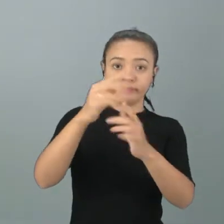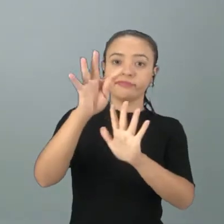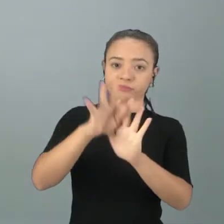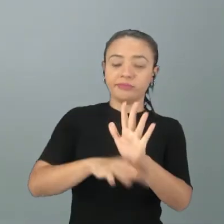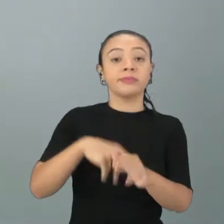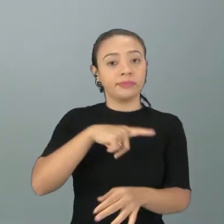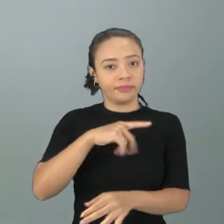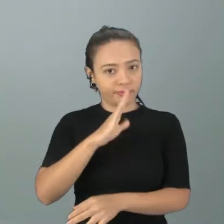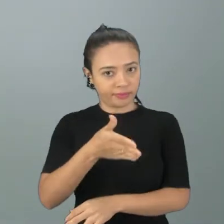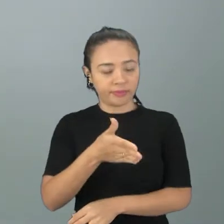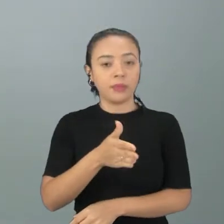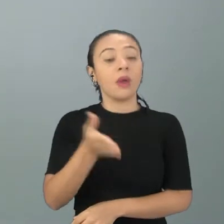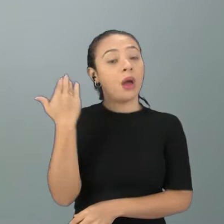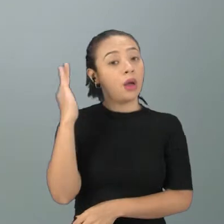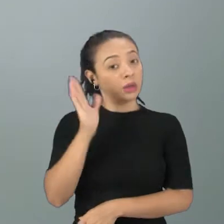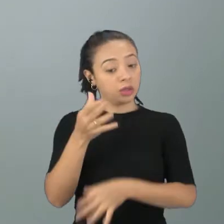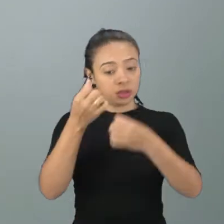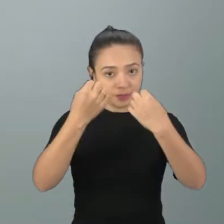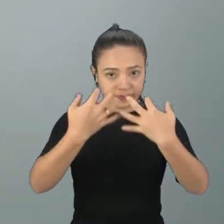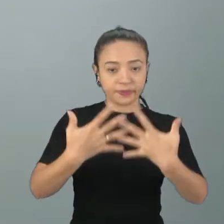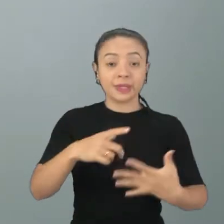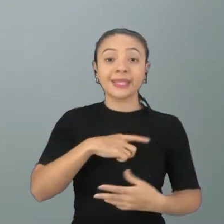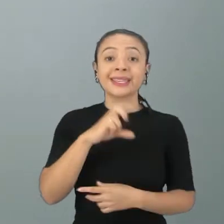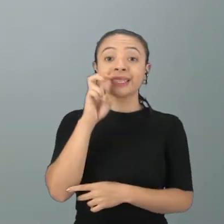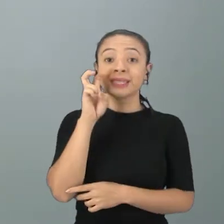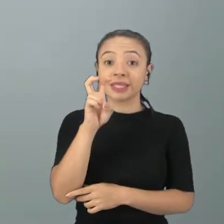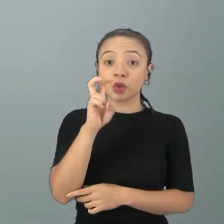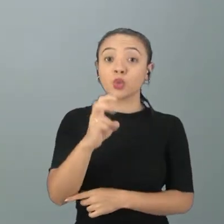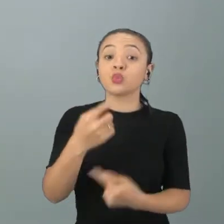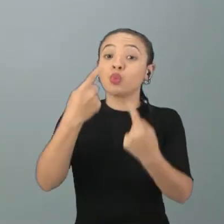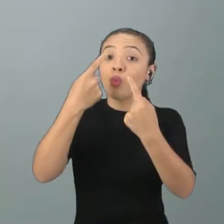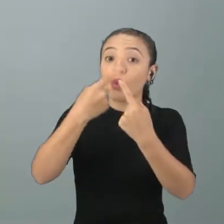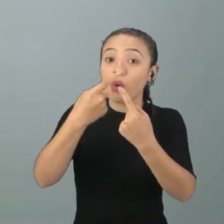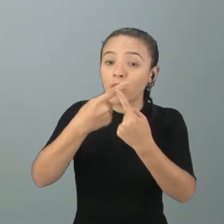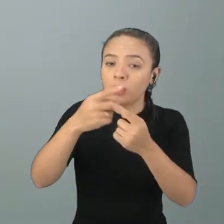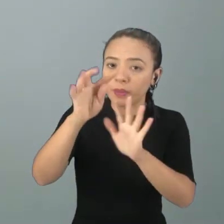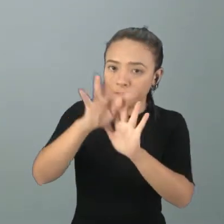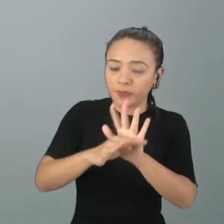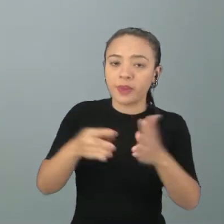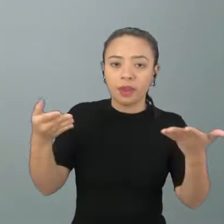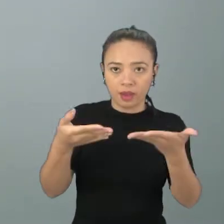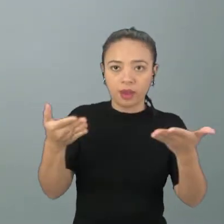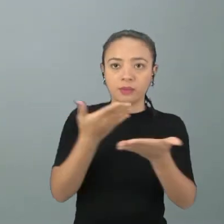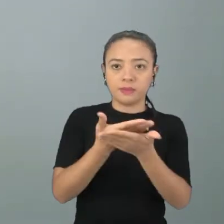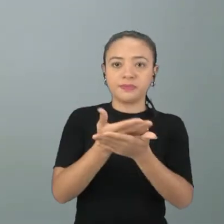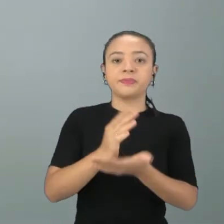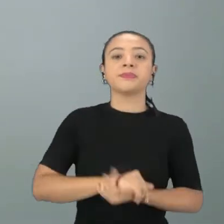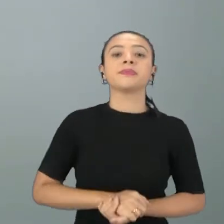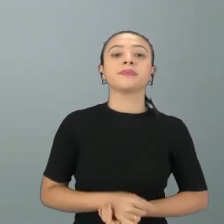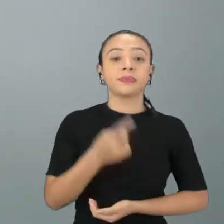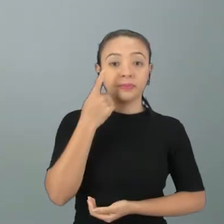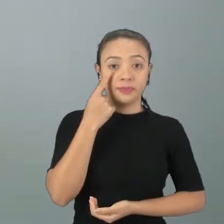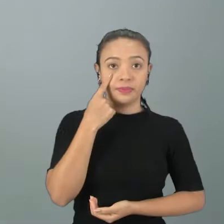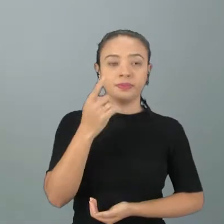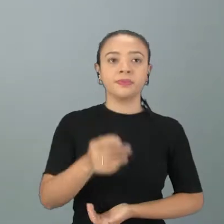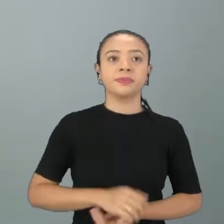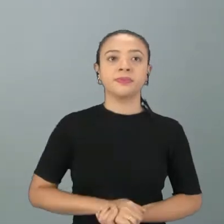já falamos anteriormente que existem 5 tipos textuais, que nós vamos ver agora quais são eles.